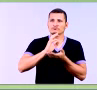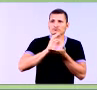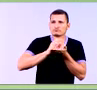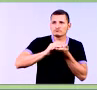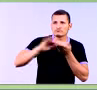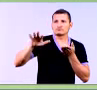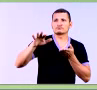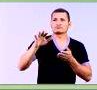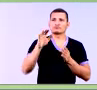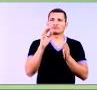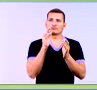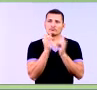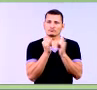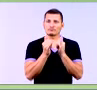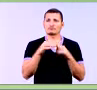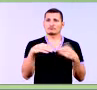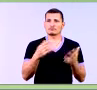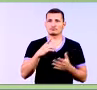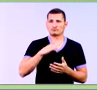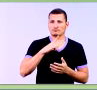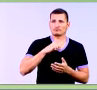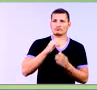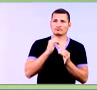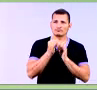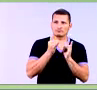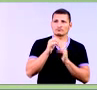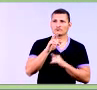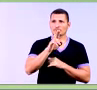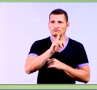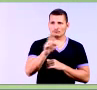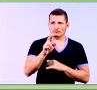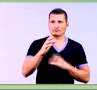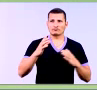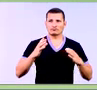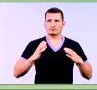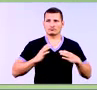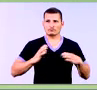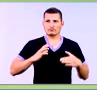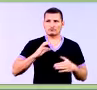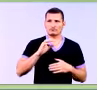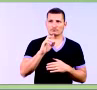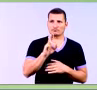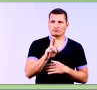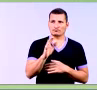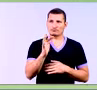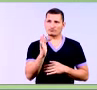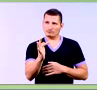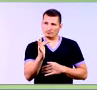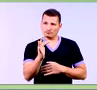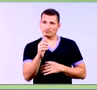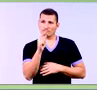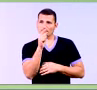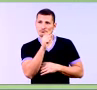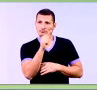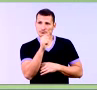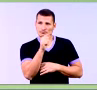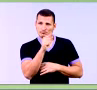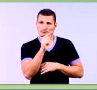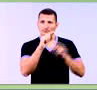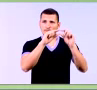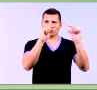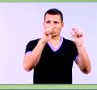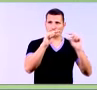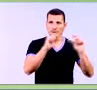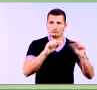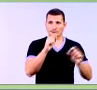informação. Então tem a informação do nome, cidade e UF, que foi enviada lá de um